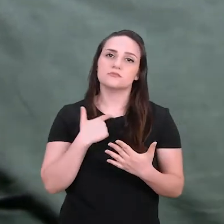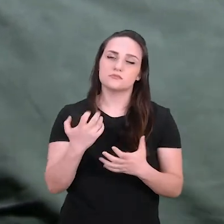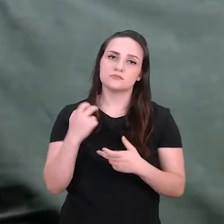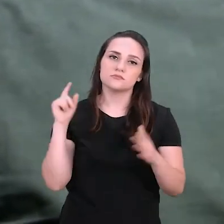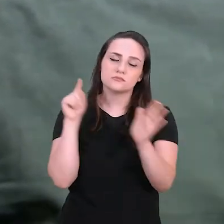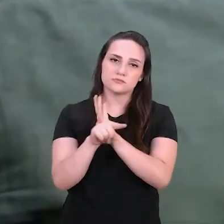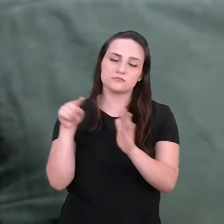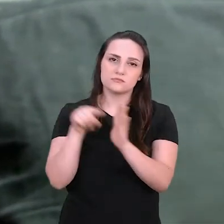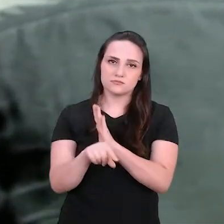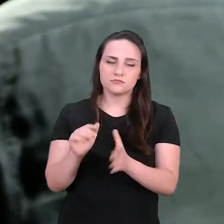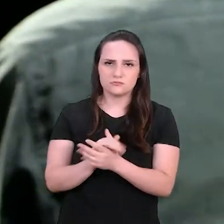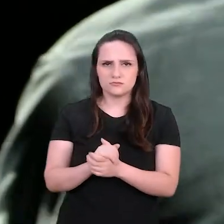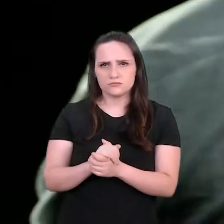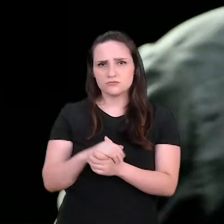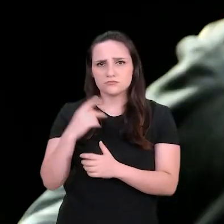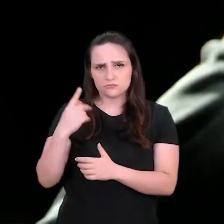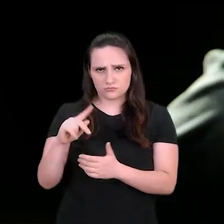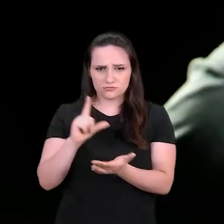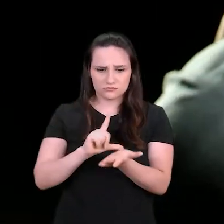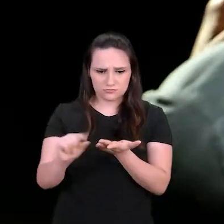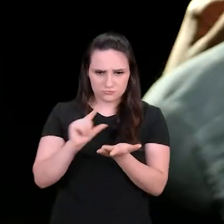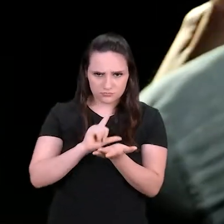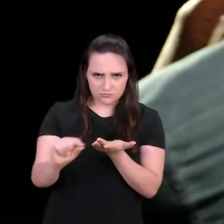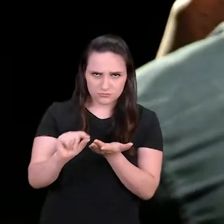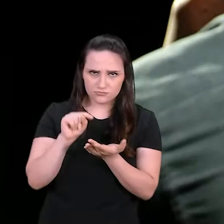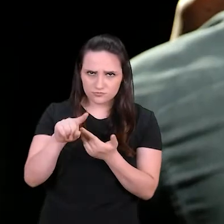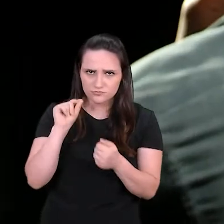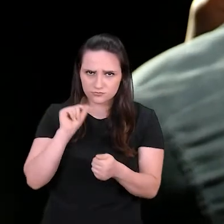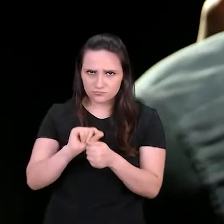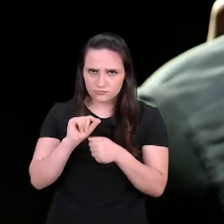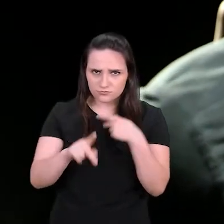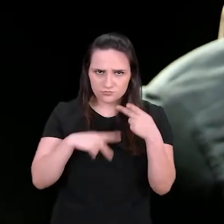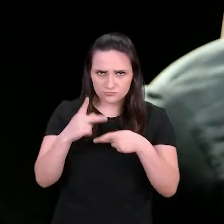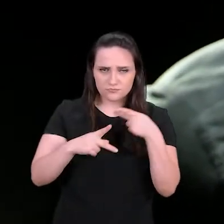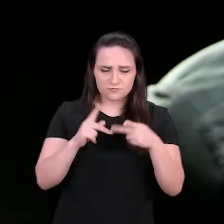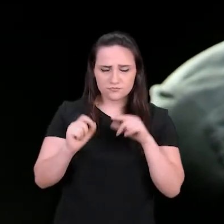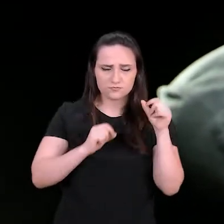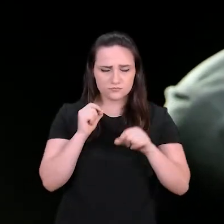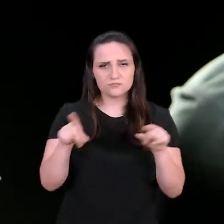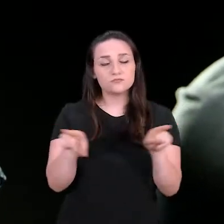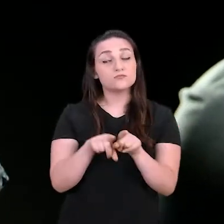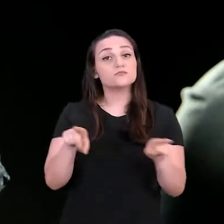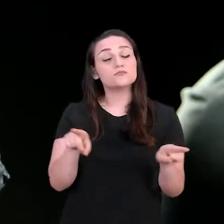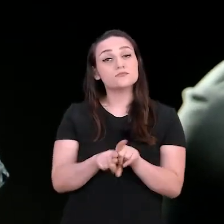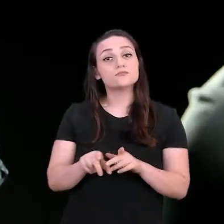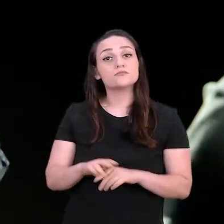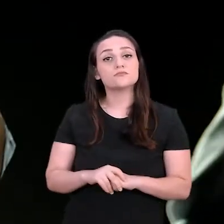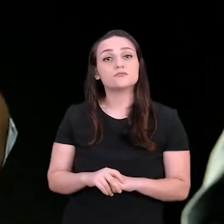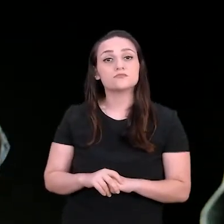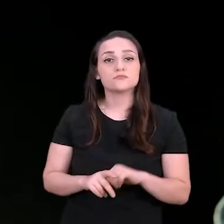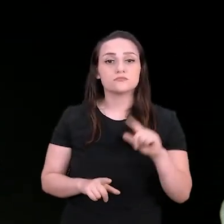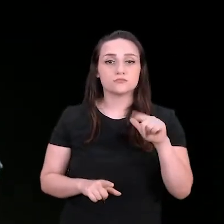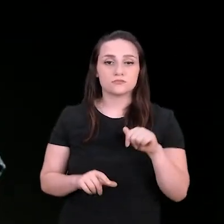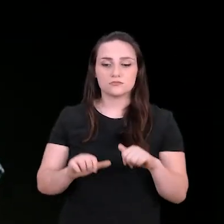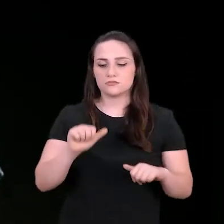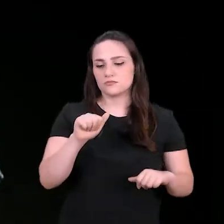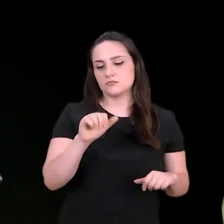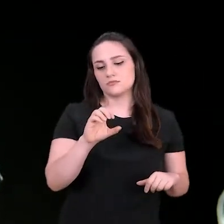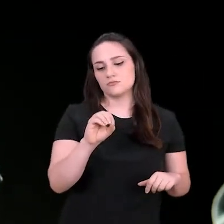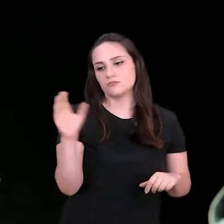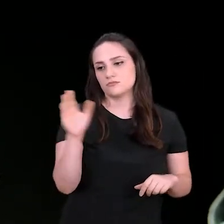também, no artigo do senhor, o senhor cita, e a gente vê presente também, a questão do ao vivo,